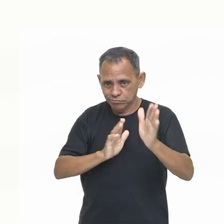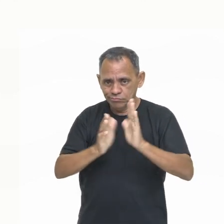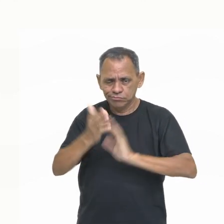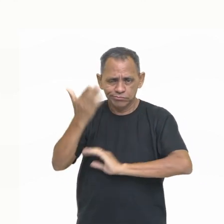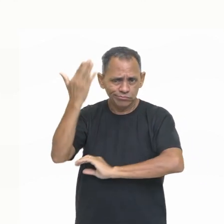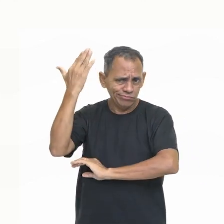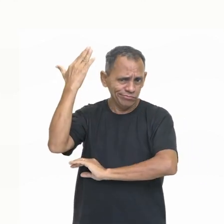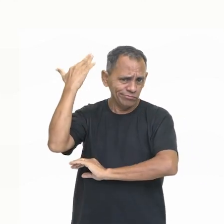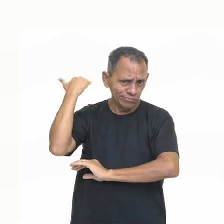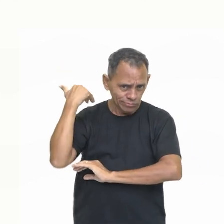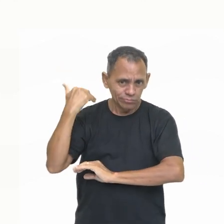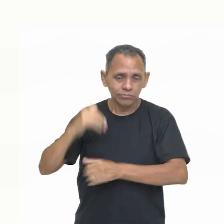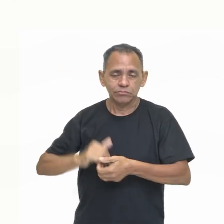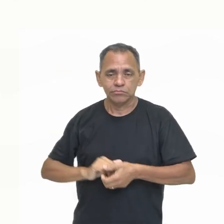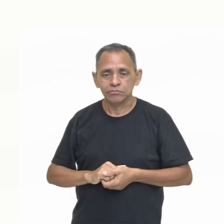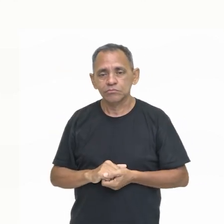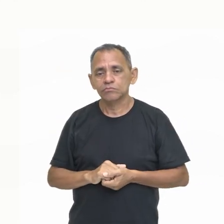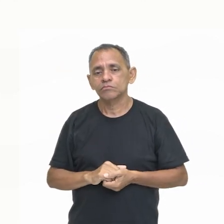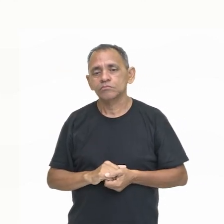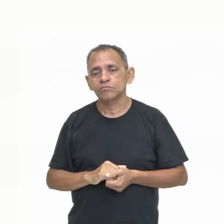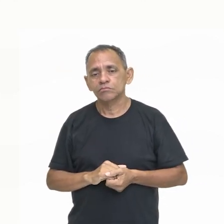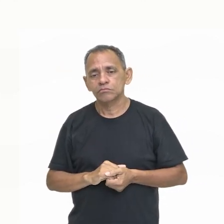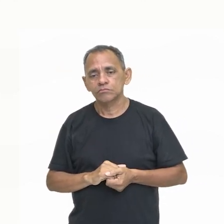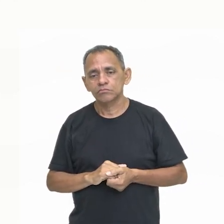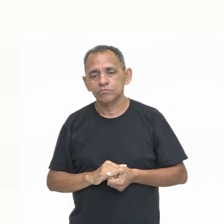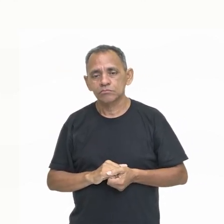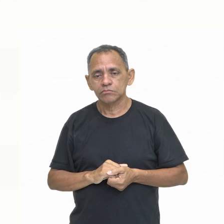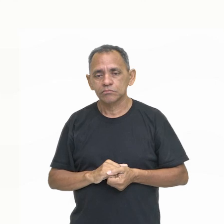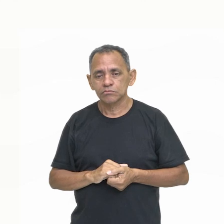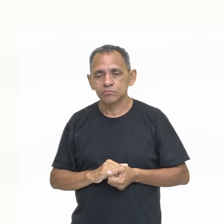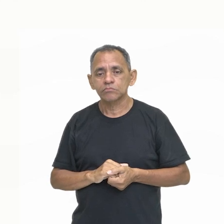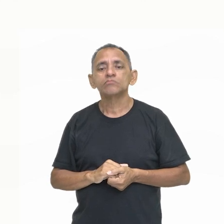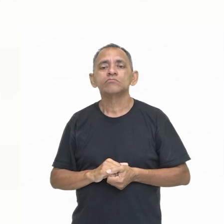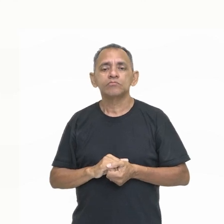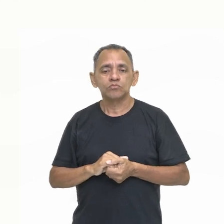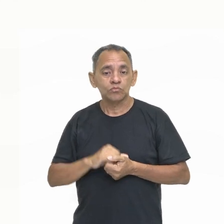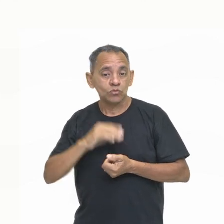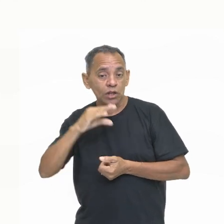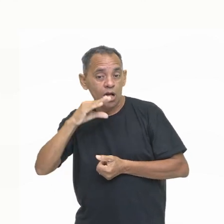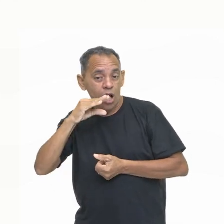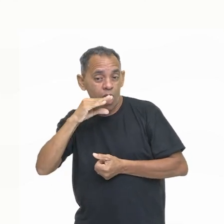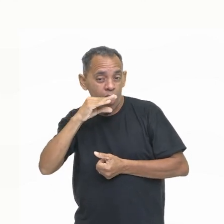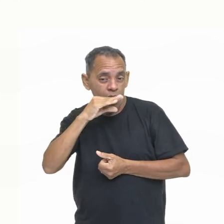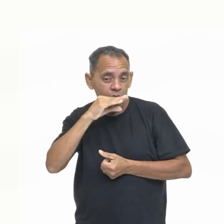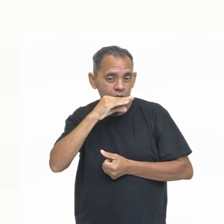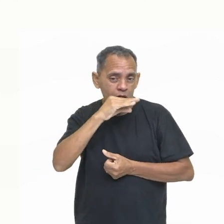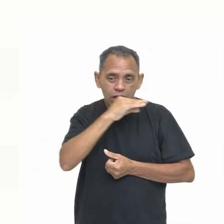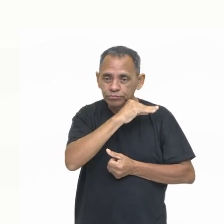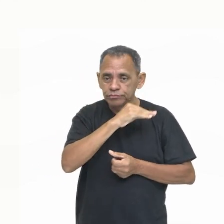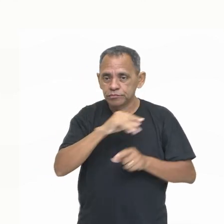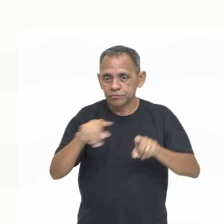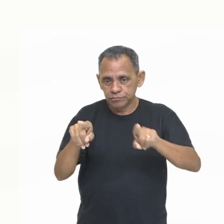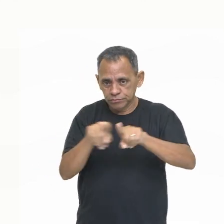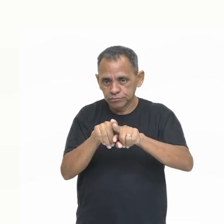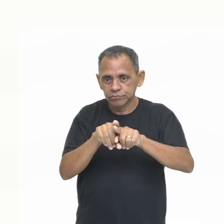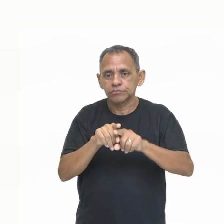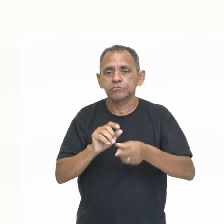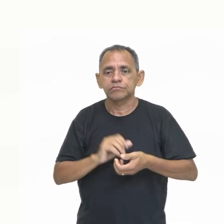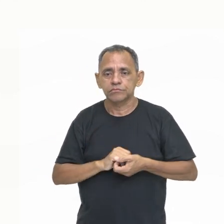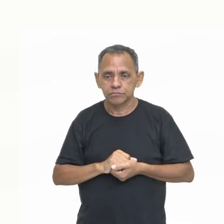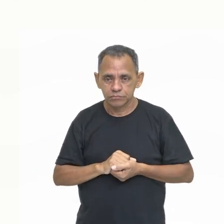atmosfera primitiva, né? Ciclos de aquecimento e depois, né, nós temos aí